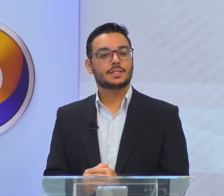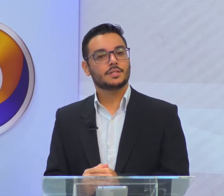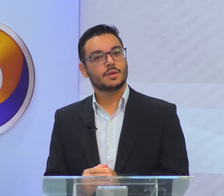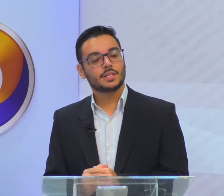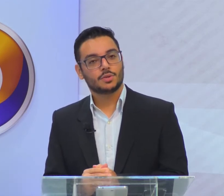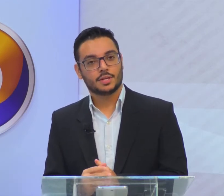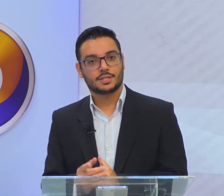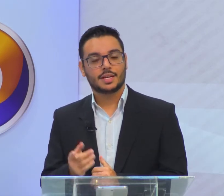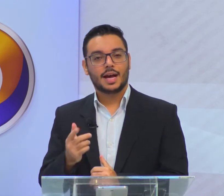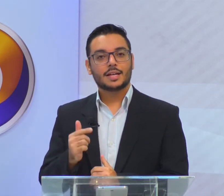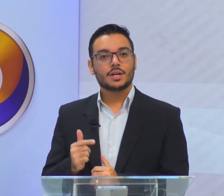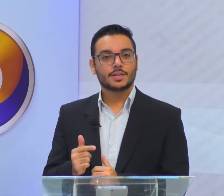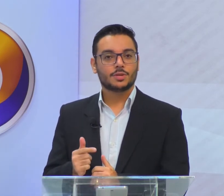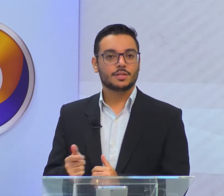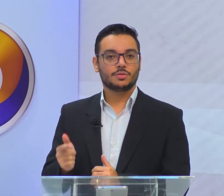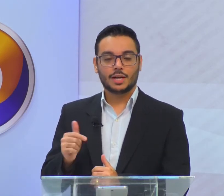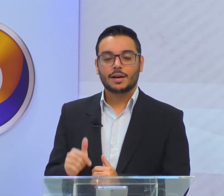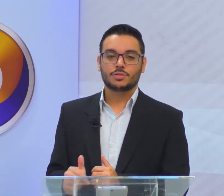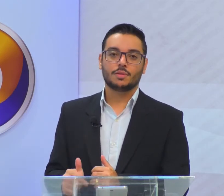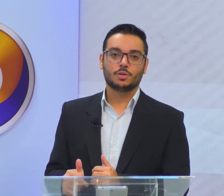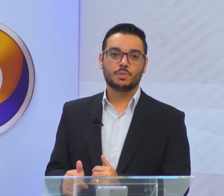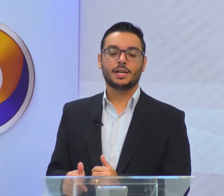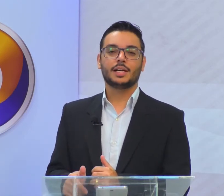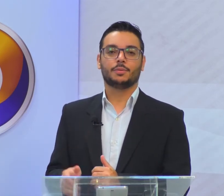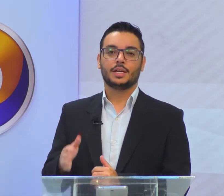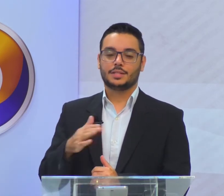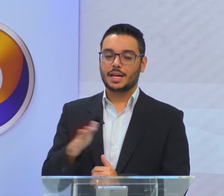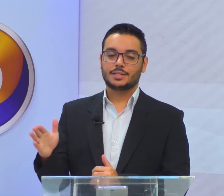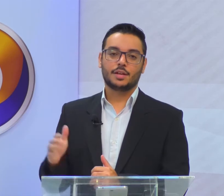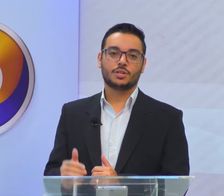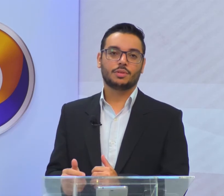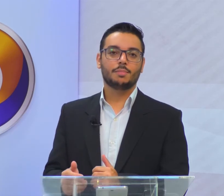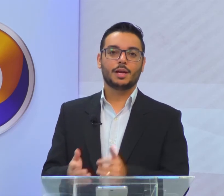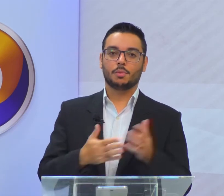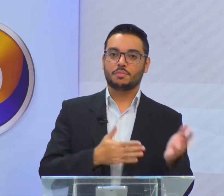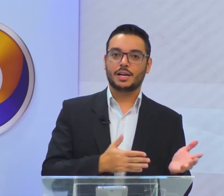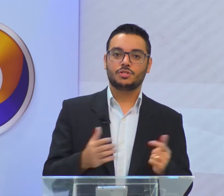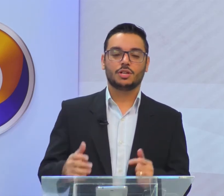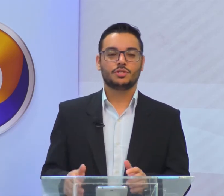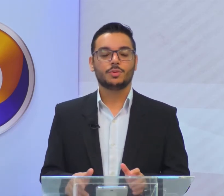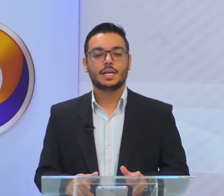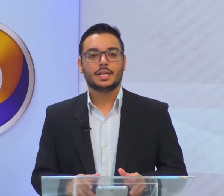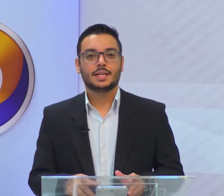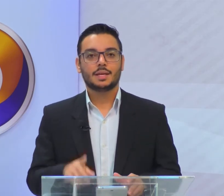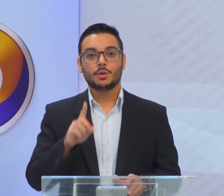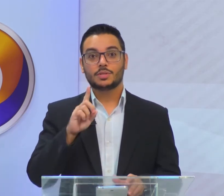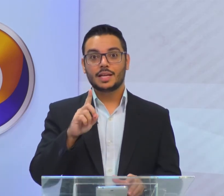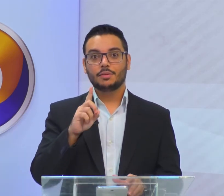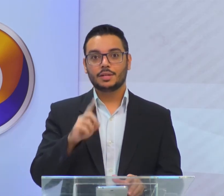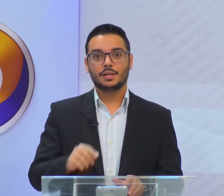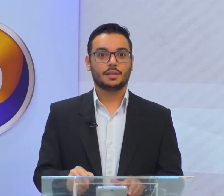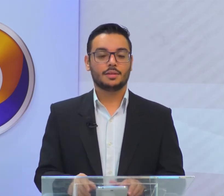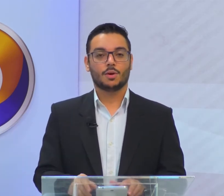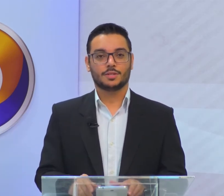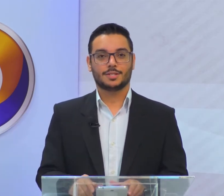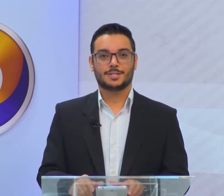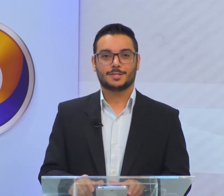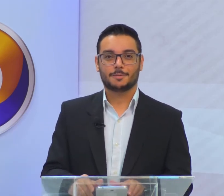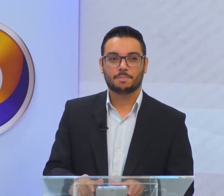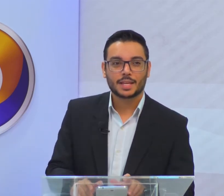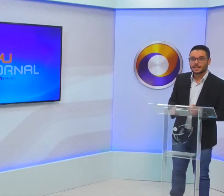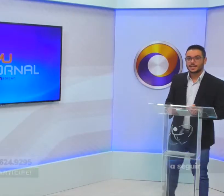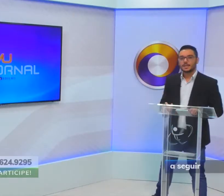distribuição dessas novas doses. As novas doses não chegaram só em Votuporanga, não. Cidades da região também, como Valentim Gentil, que recebeu 130